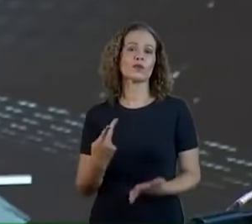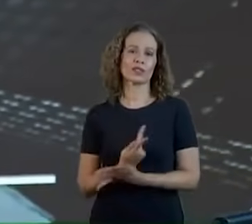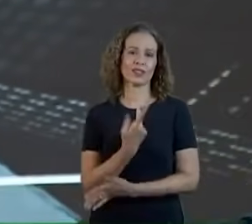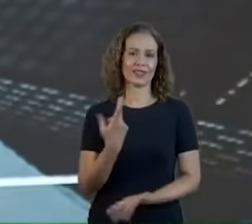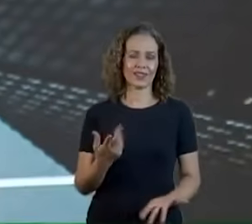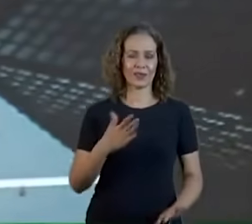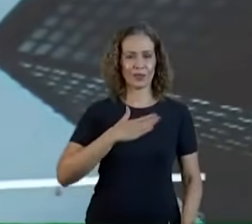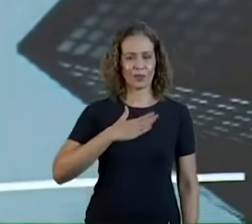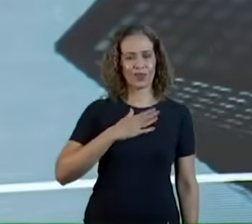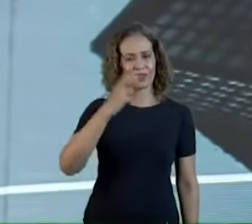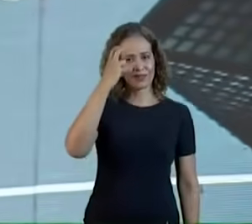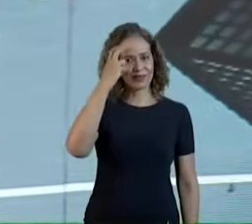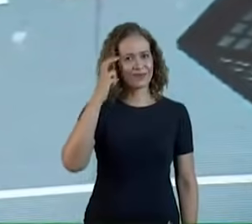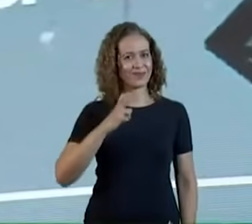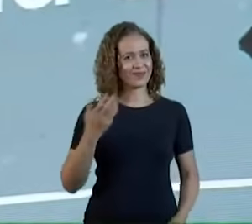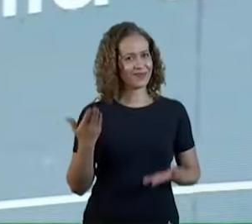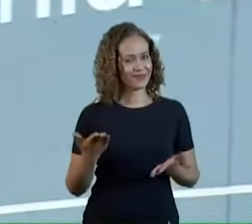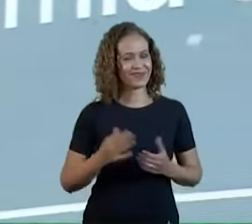aconteceu.